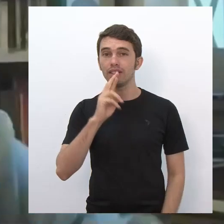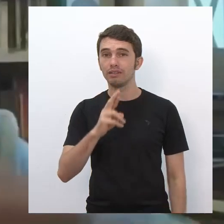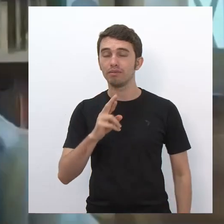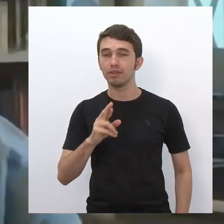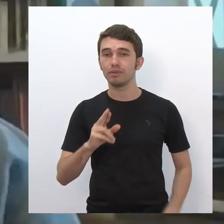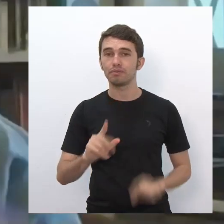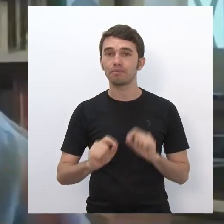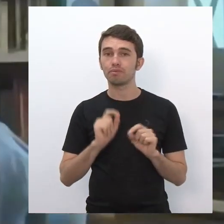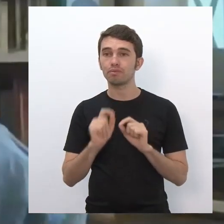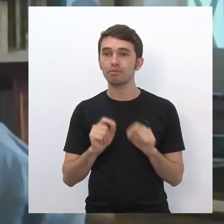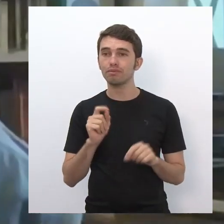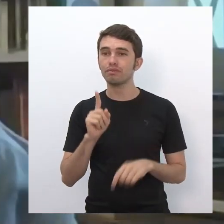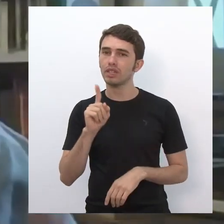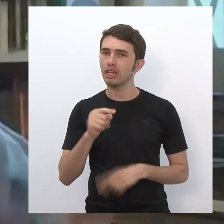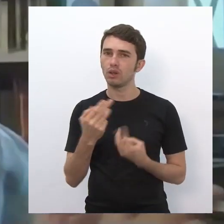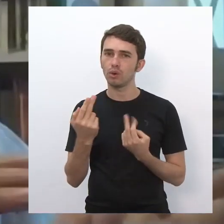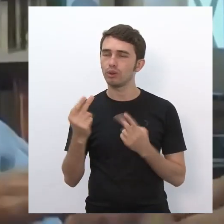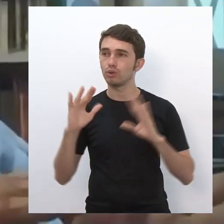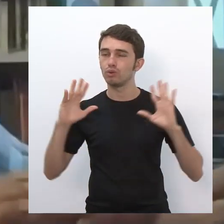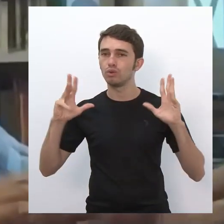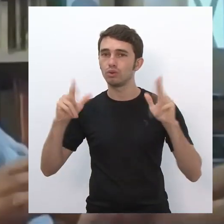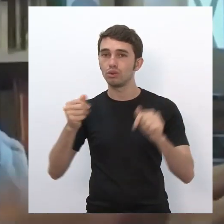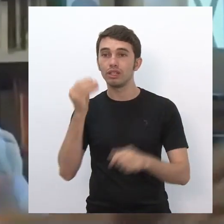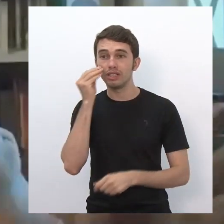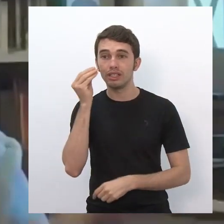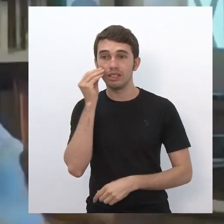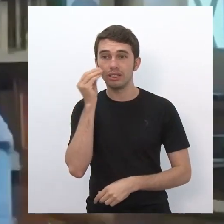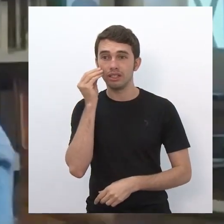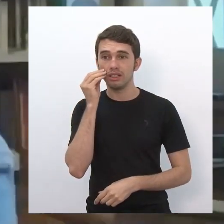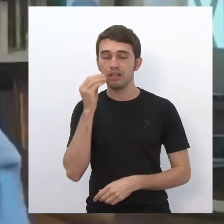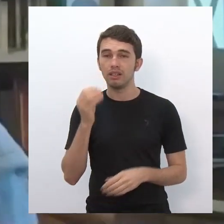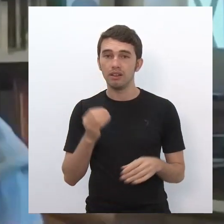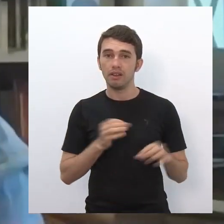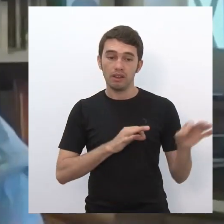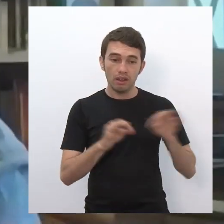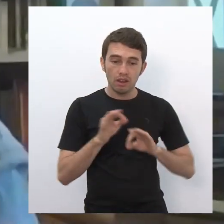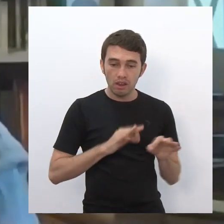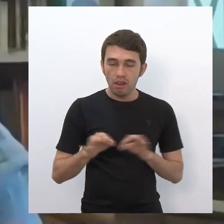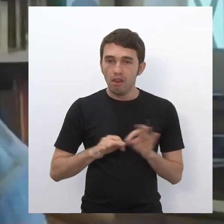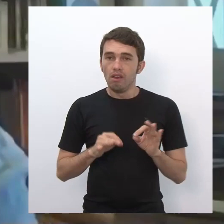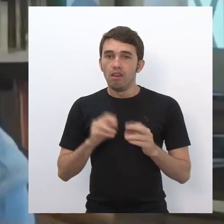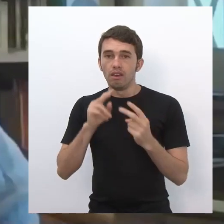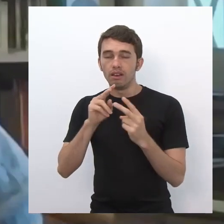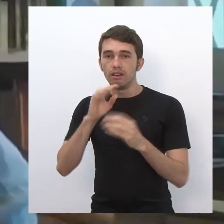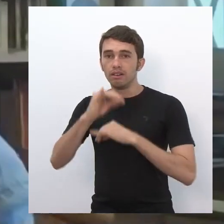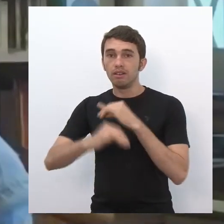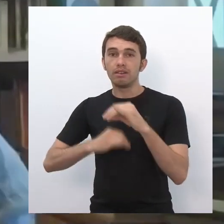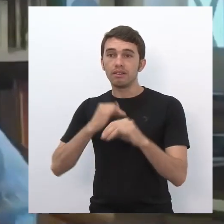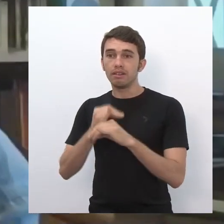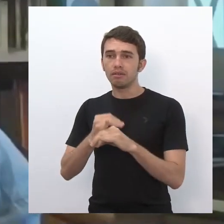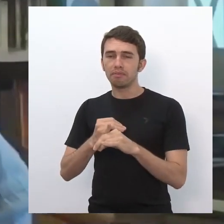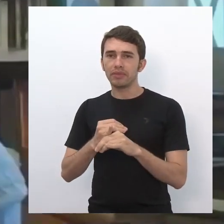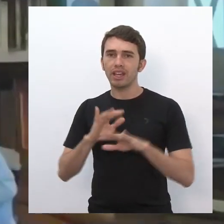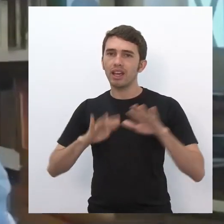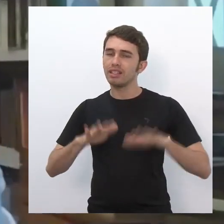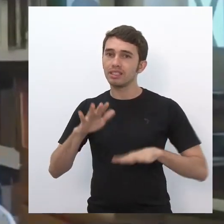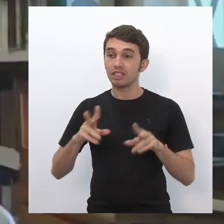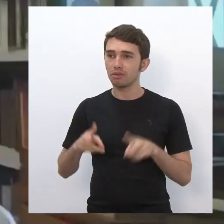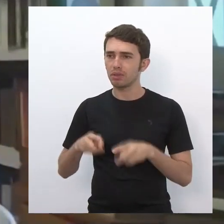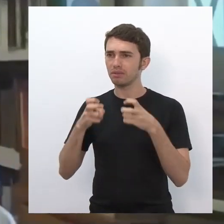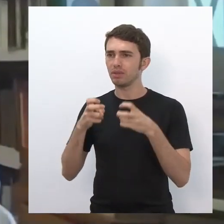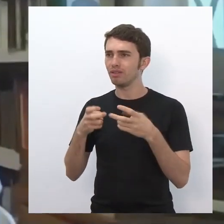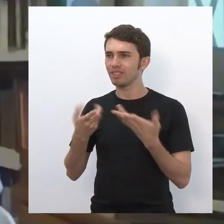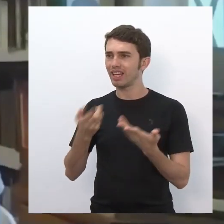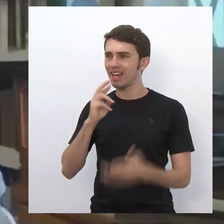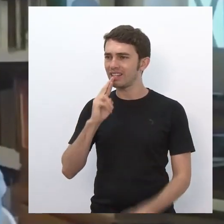a gente respondeu um pouco como todo mundo, a gente foi tentando emular tudo online, e de repente nós percebemos que essa resposta não